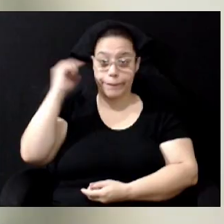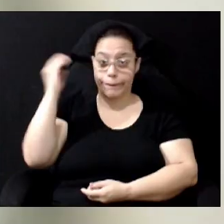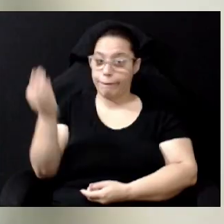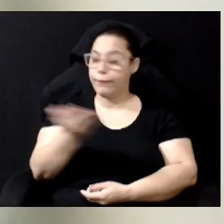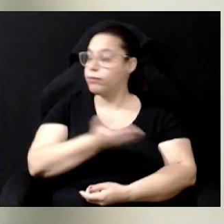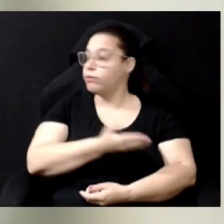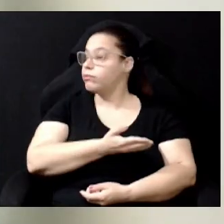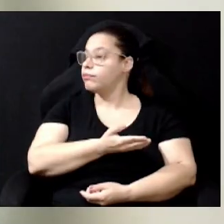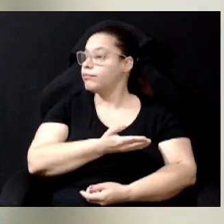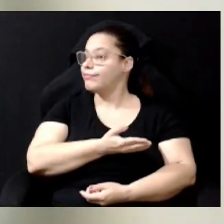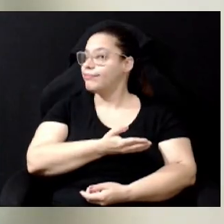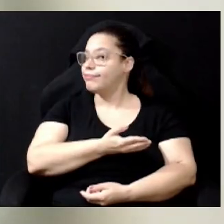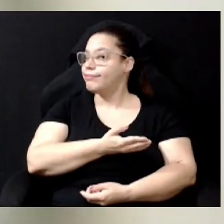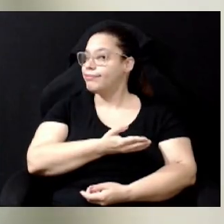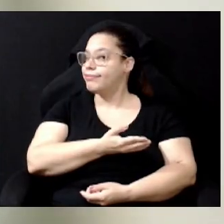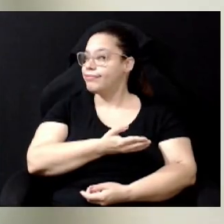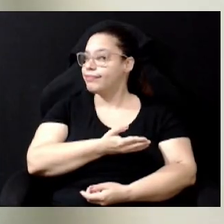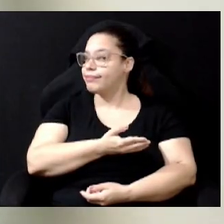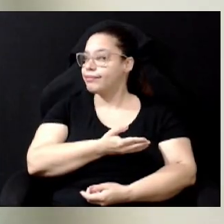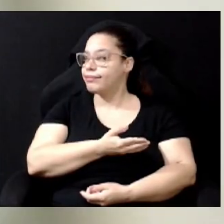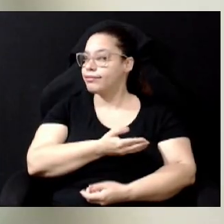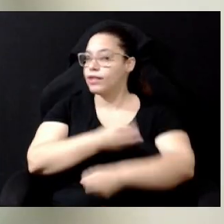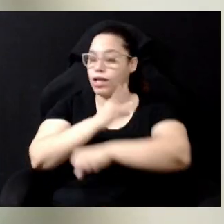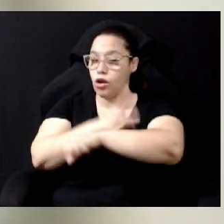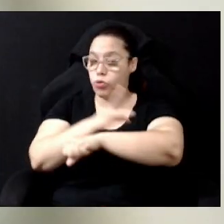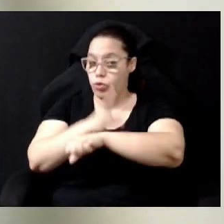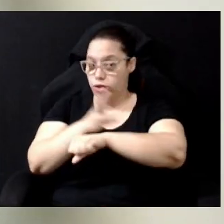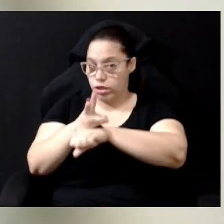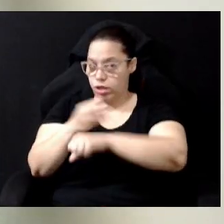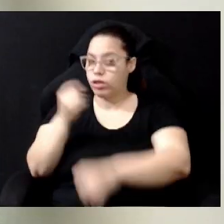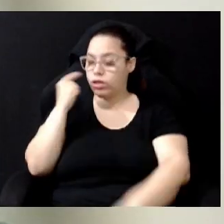Então, o site da Embrapa Meio Ambiente, né,